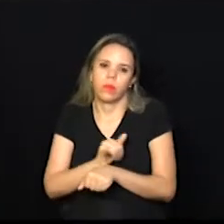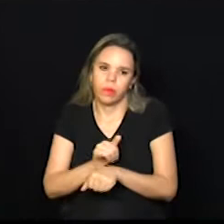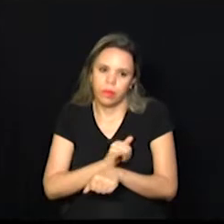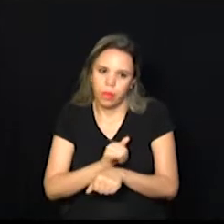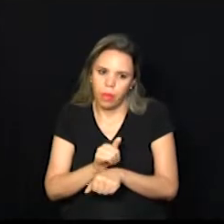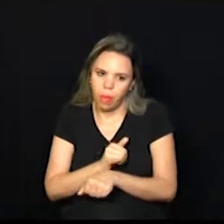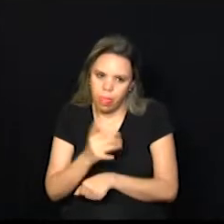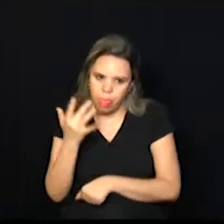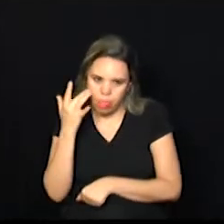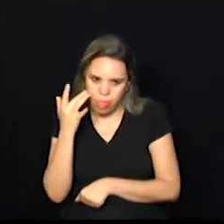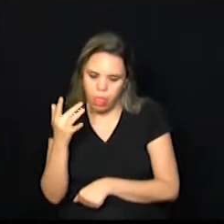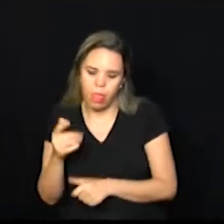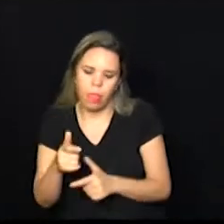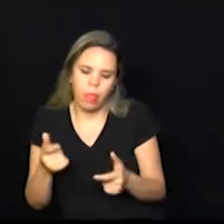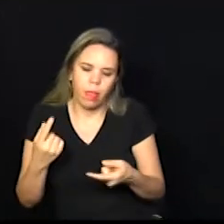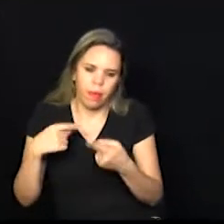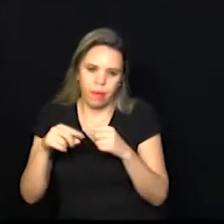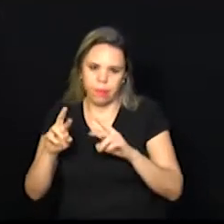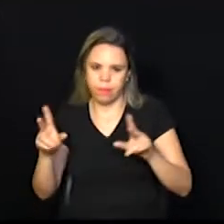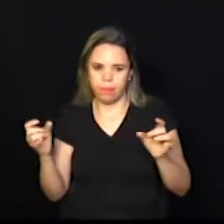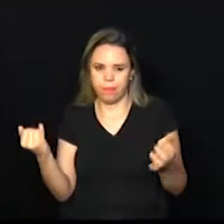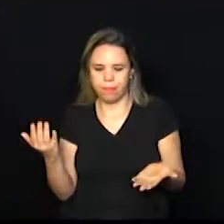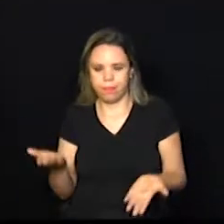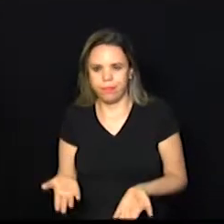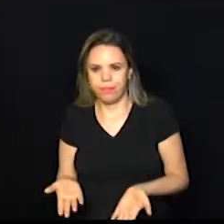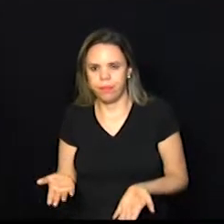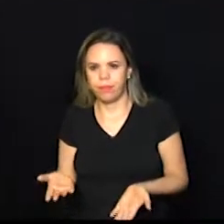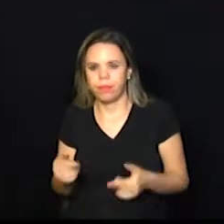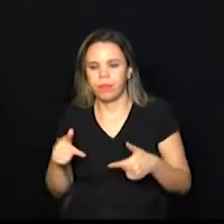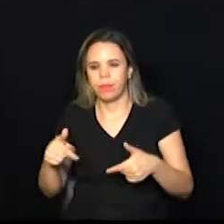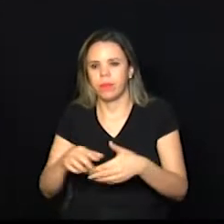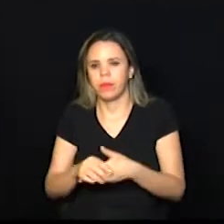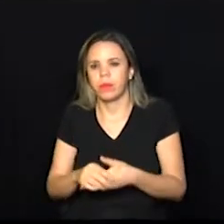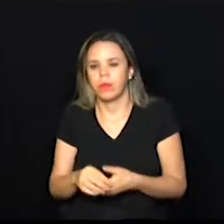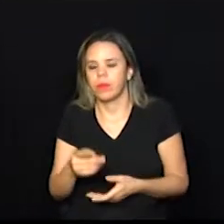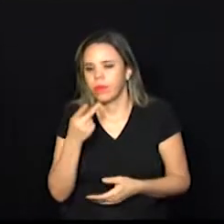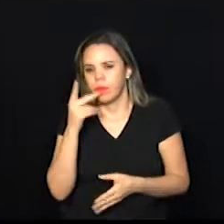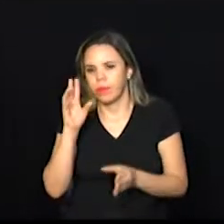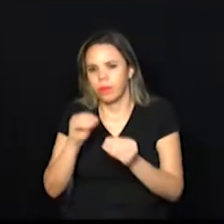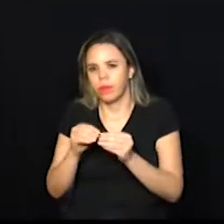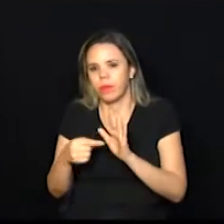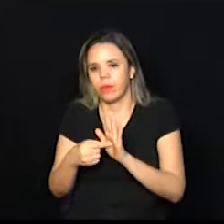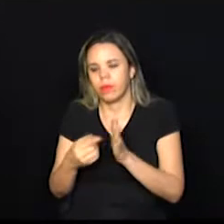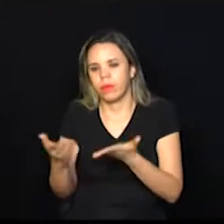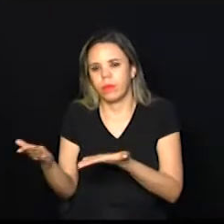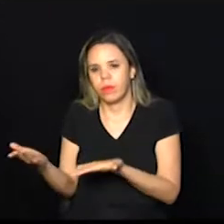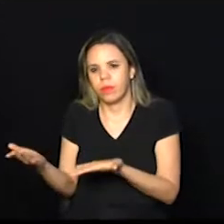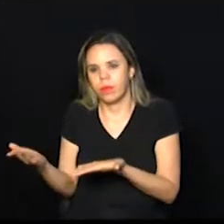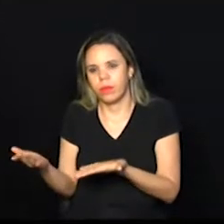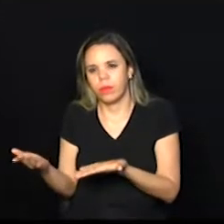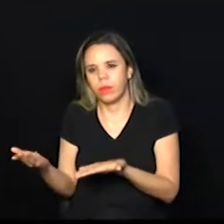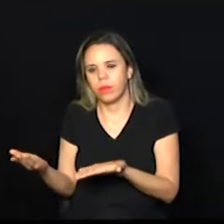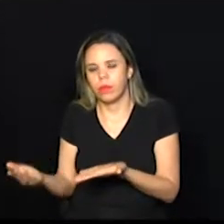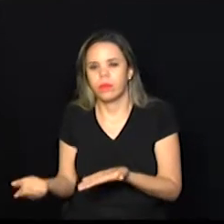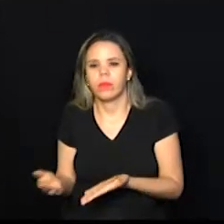Eu acho que isso foi o grande diferencial dessas ações que para eu poder ser bem mais concisa.